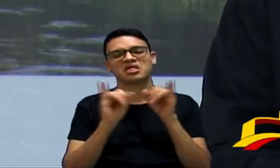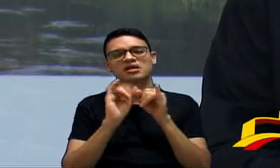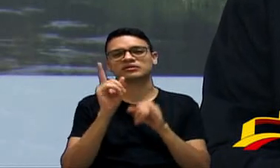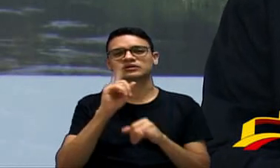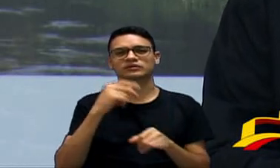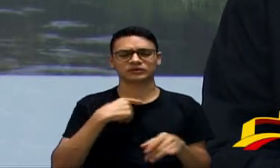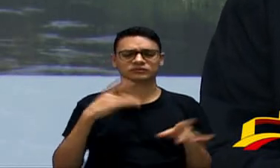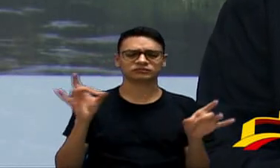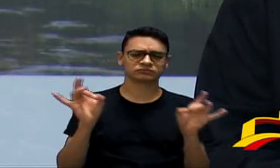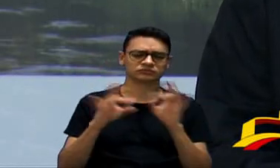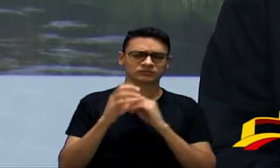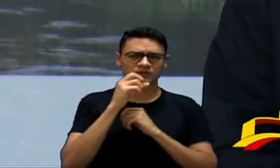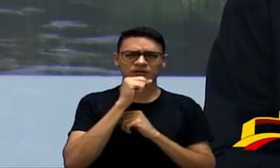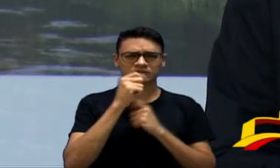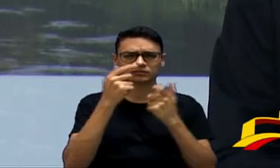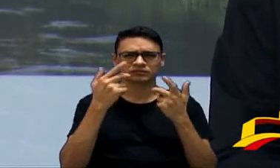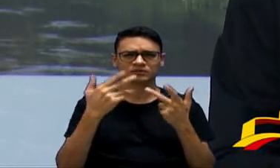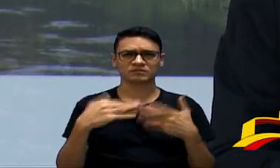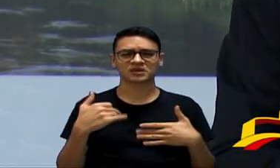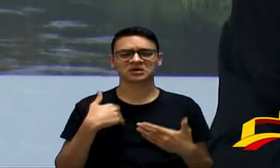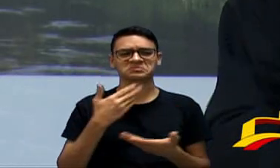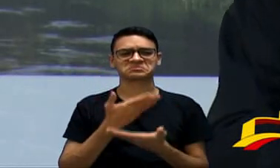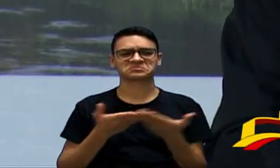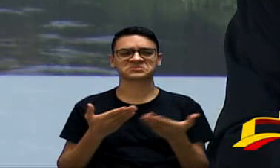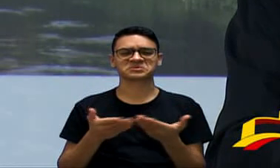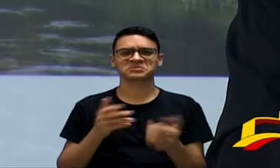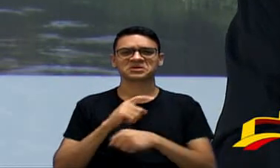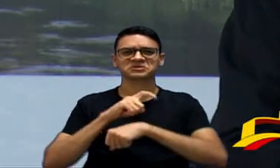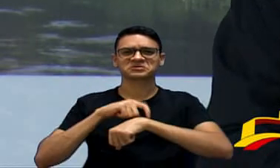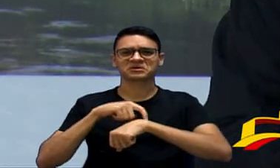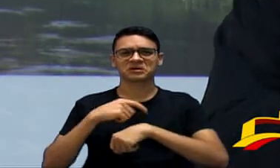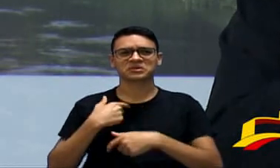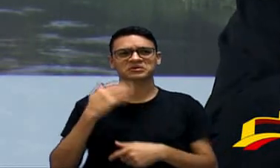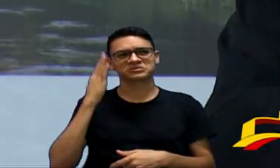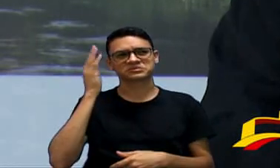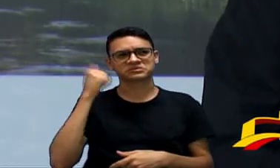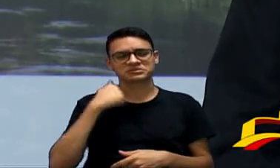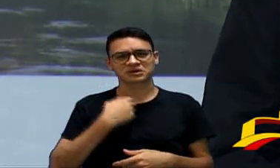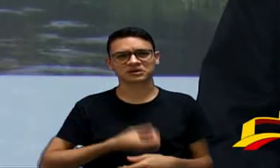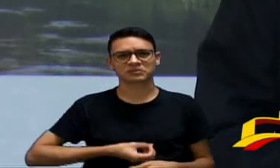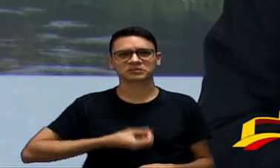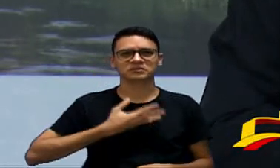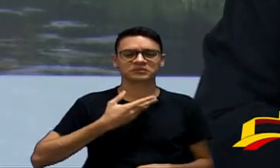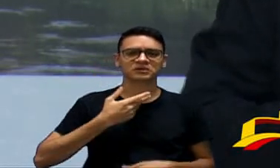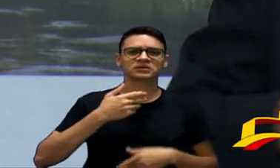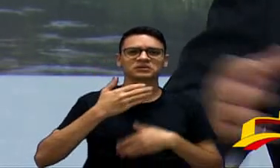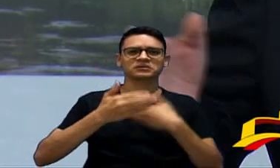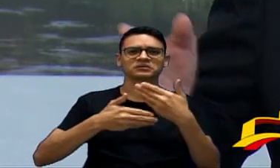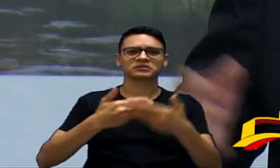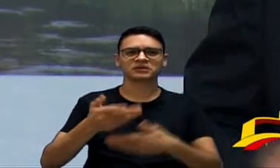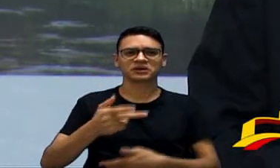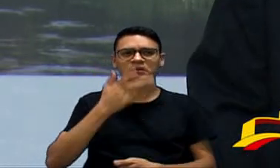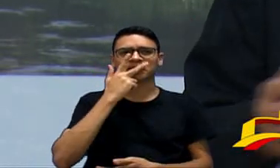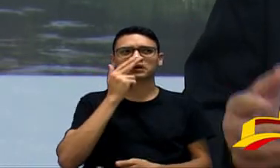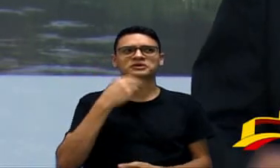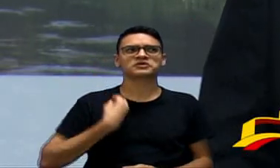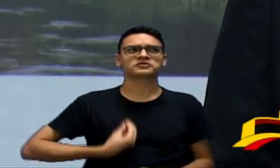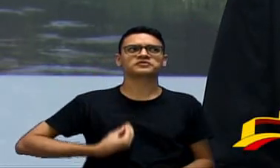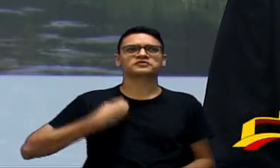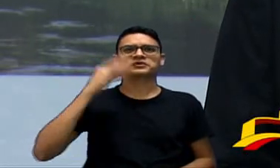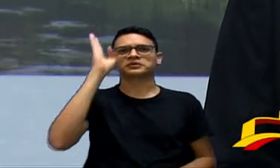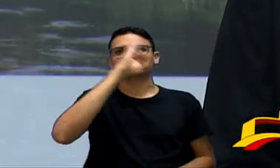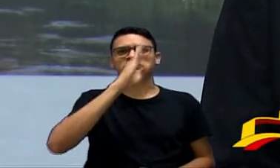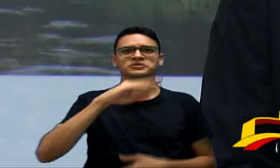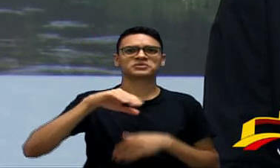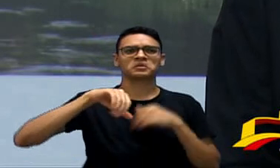vou encerrar, porque não preciso perder muito tempo, eu sei que a moção vai ser aprovada, que não diz a Yara, vai mudar a vida do brasileiro uma moção